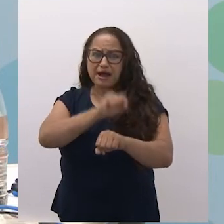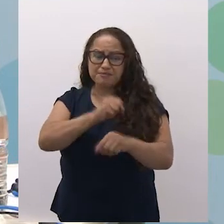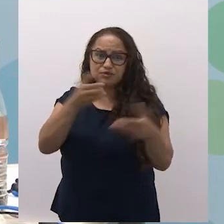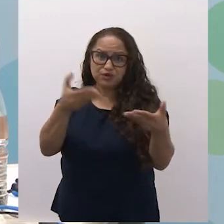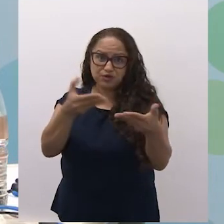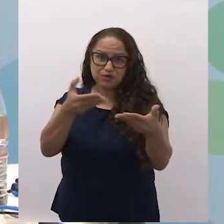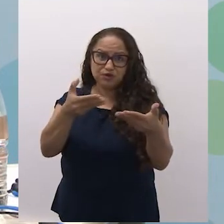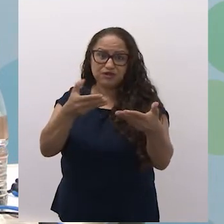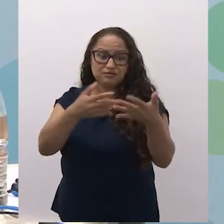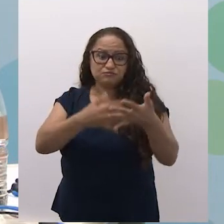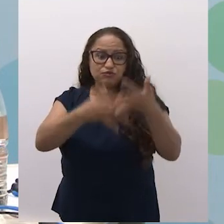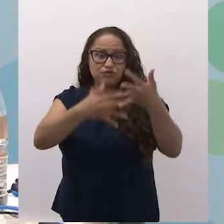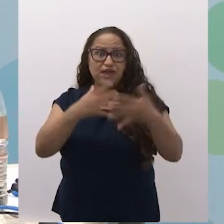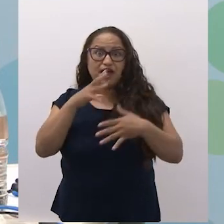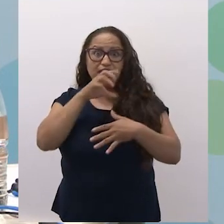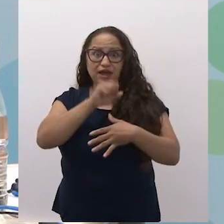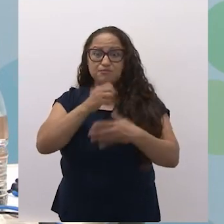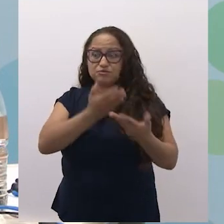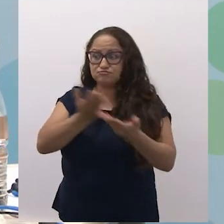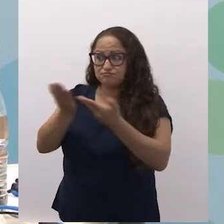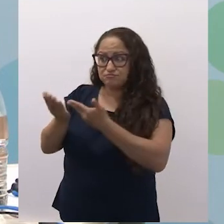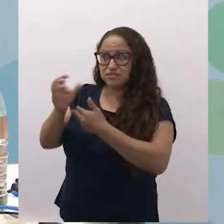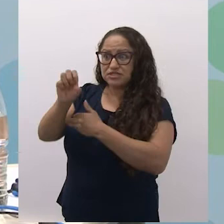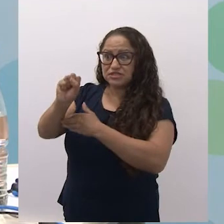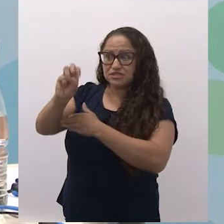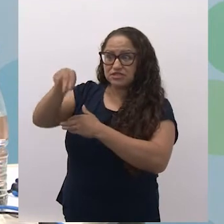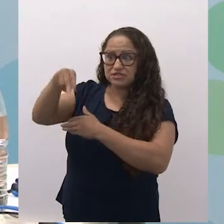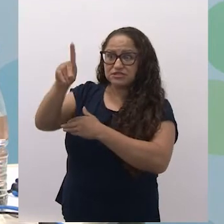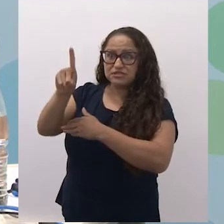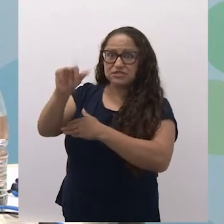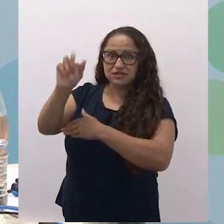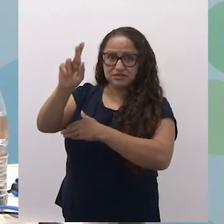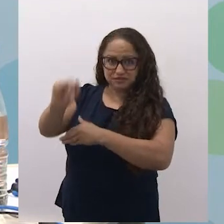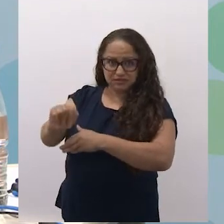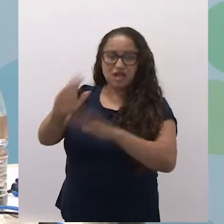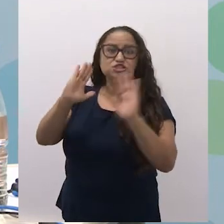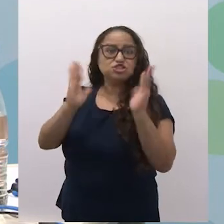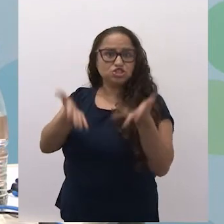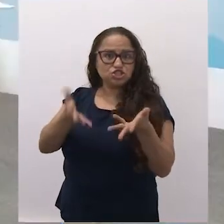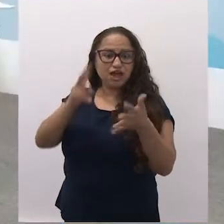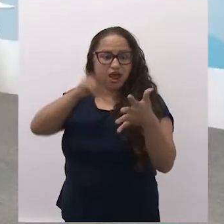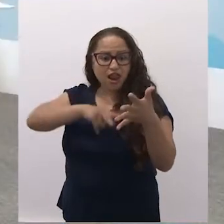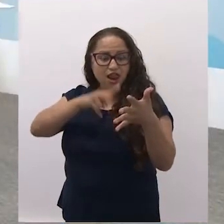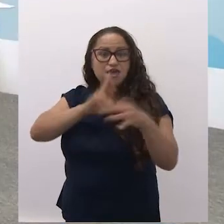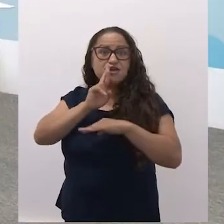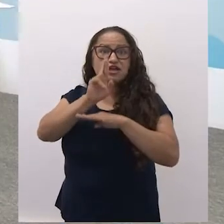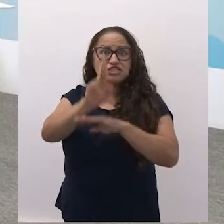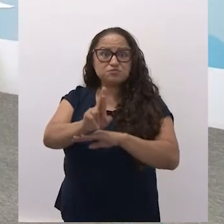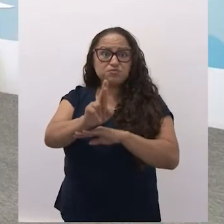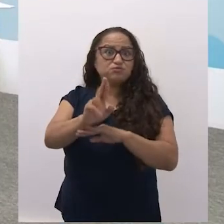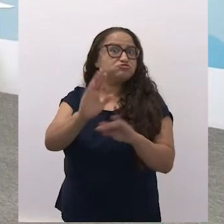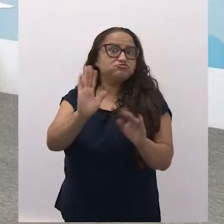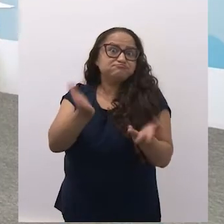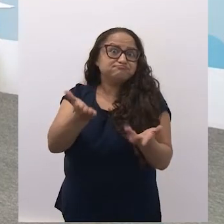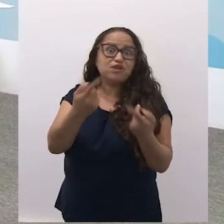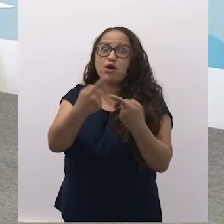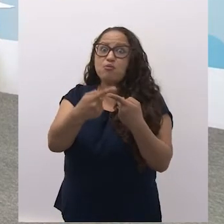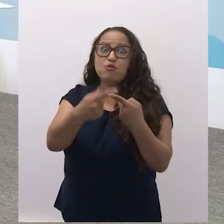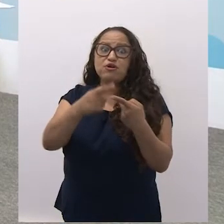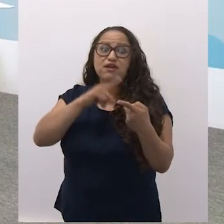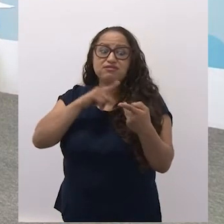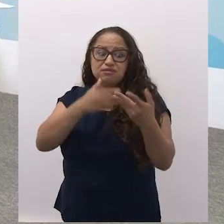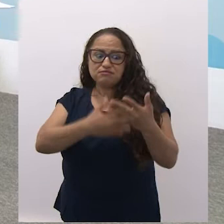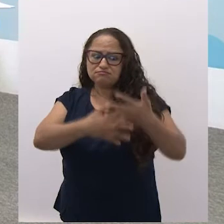eu vou passar diretamente para a Sandra, porque aí ela lê os comentários no nosso chat e já responde, porque são comentários